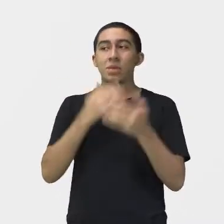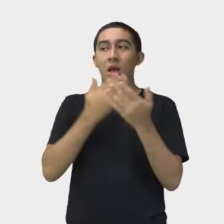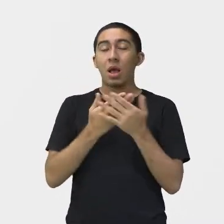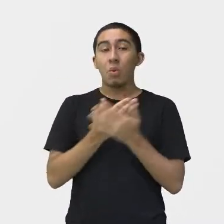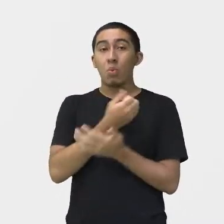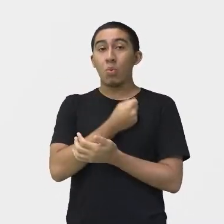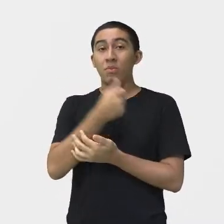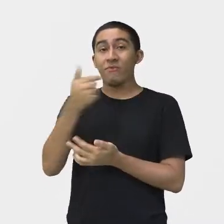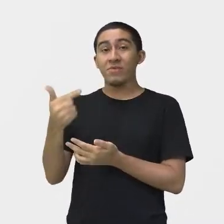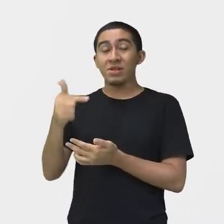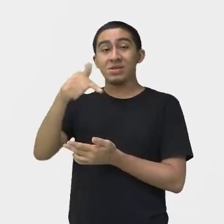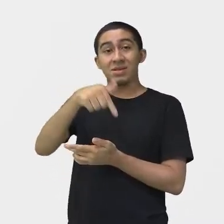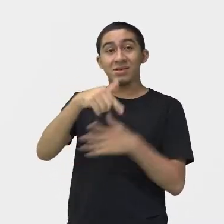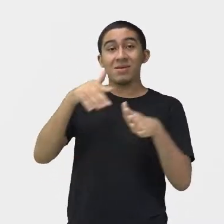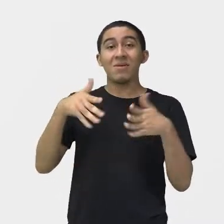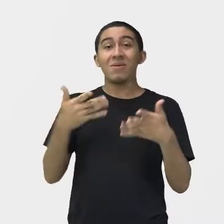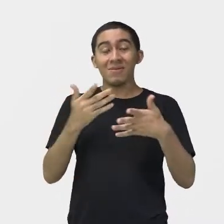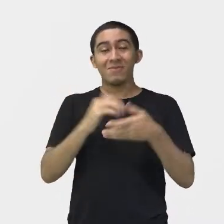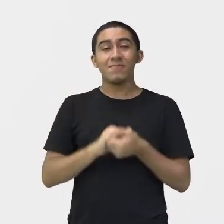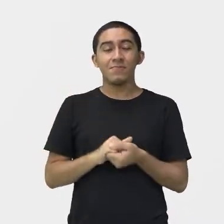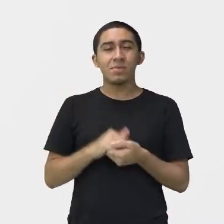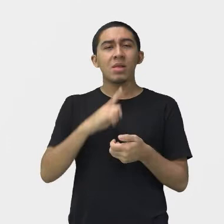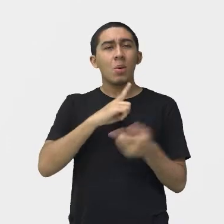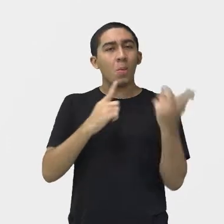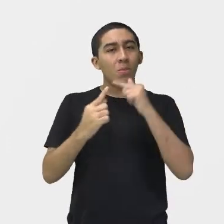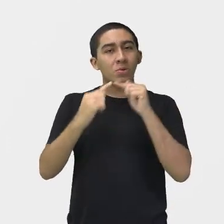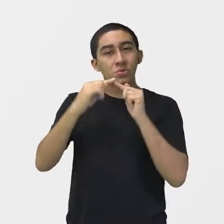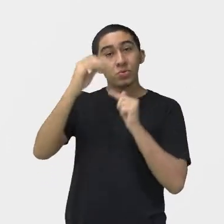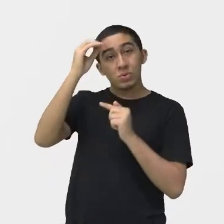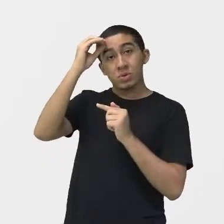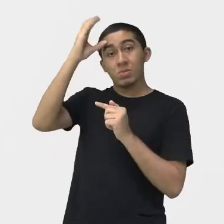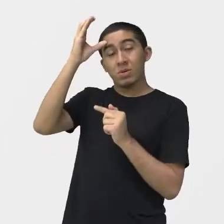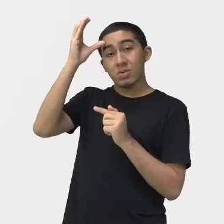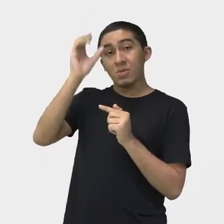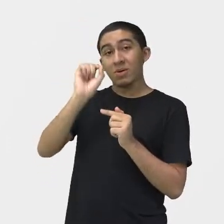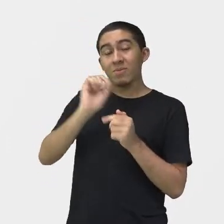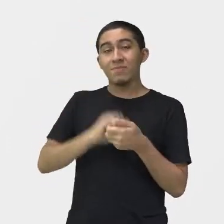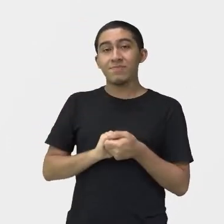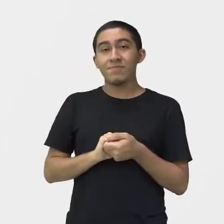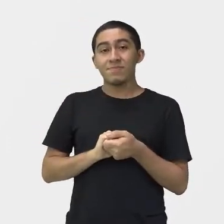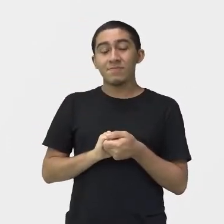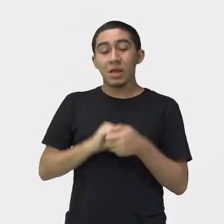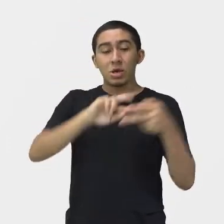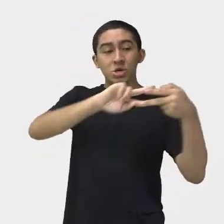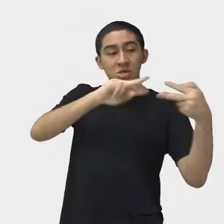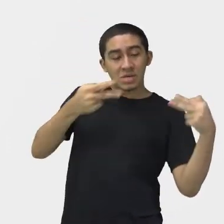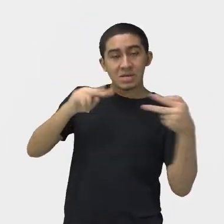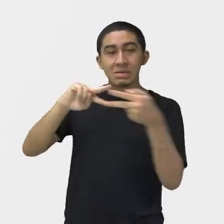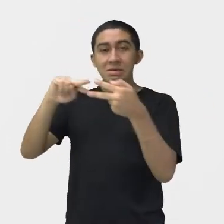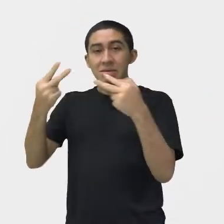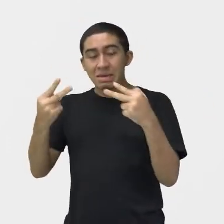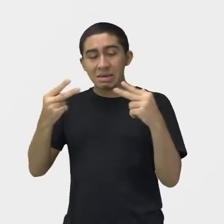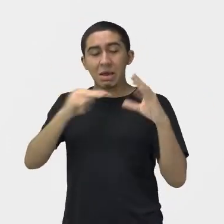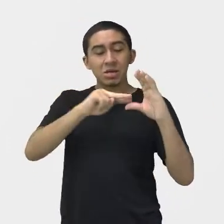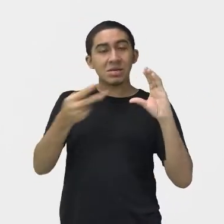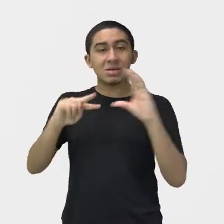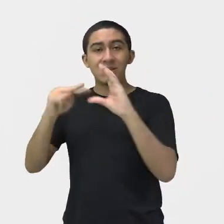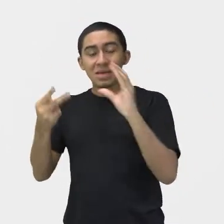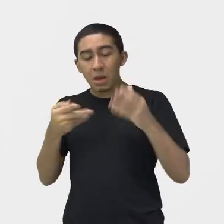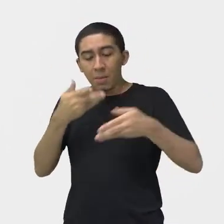número 27, a gente tem como objeto de conhecimento interação gênica e